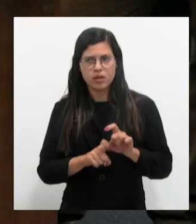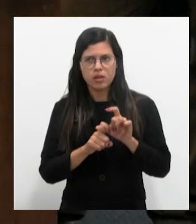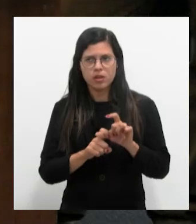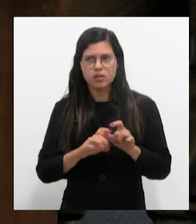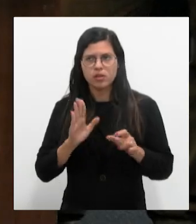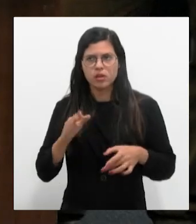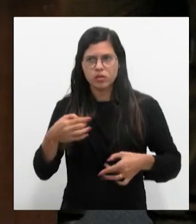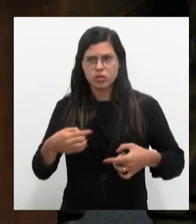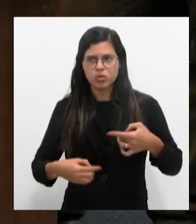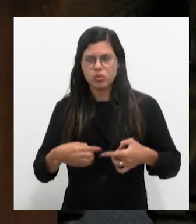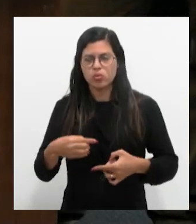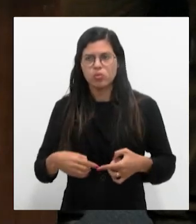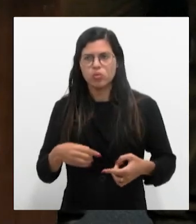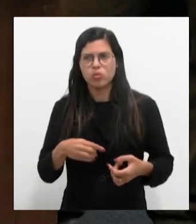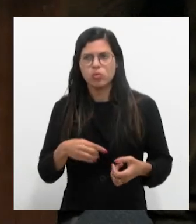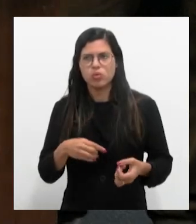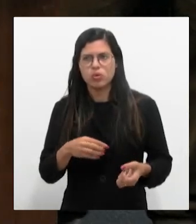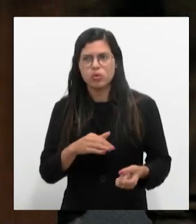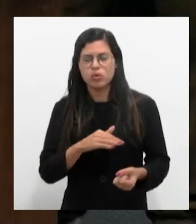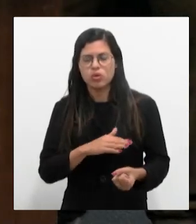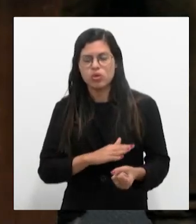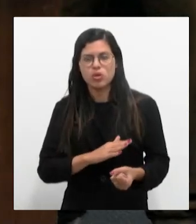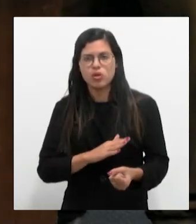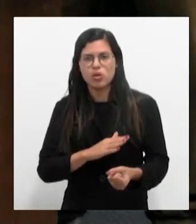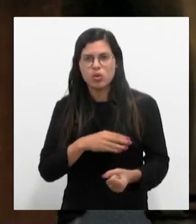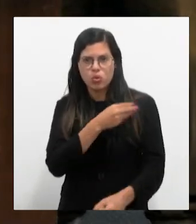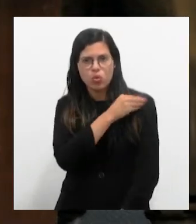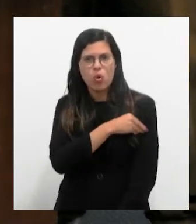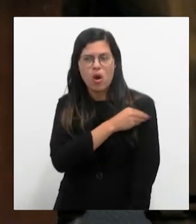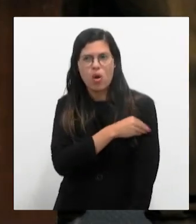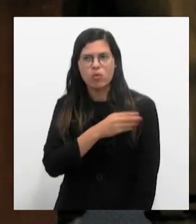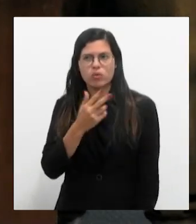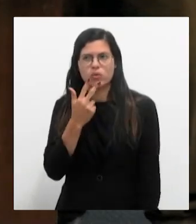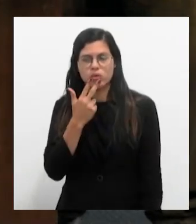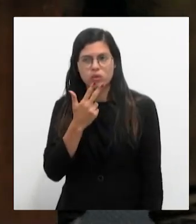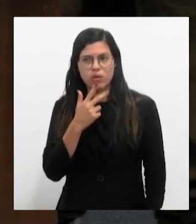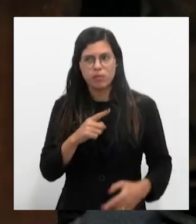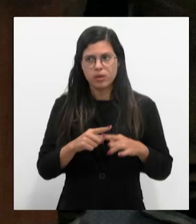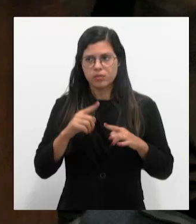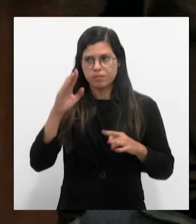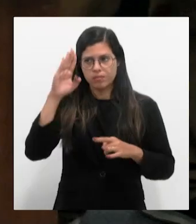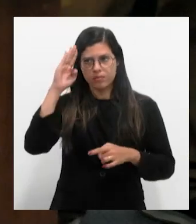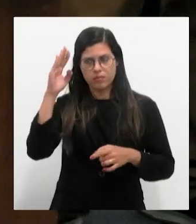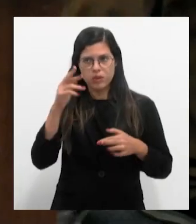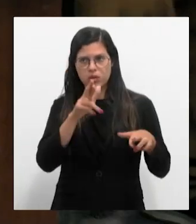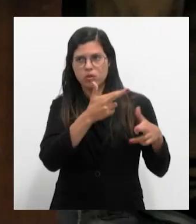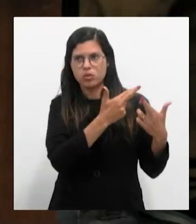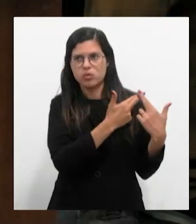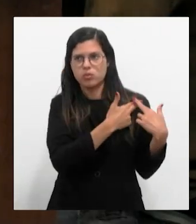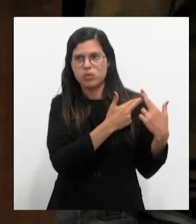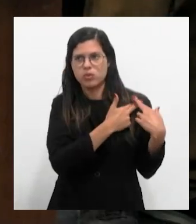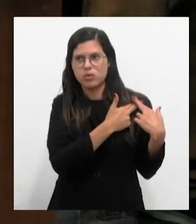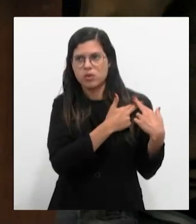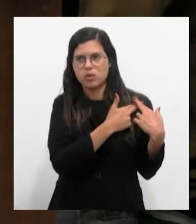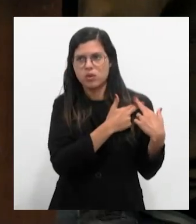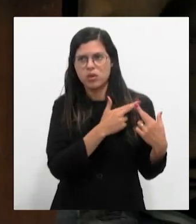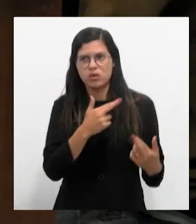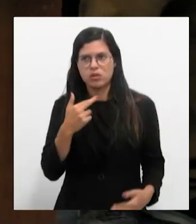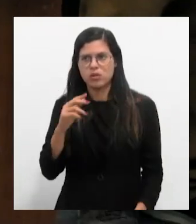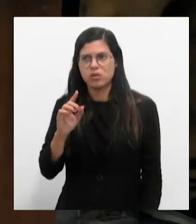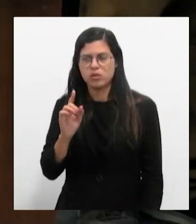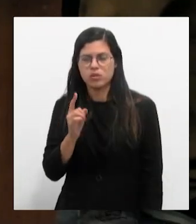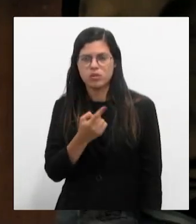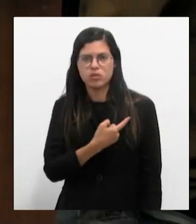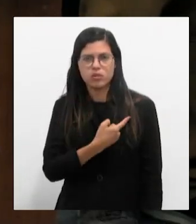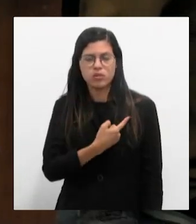já discute do álcool e do cigarro, por exemplo. Mas queria colocar principalmente a responsabilidade da gente, principalmente a